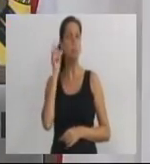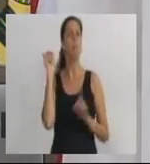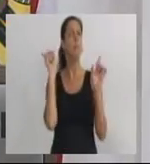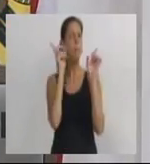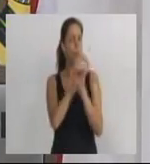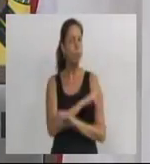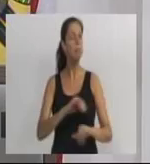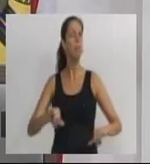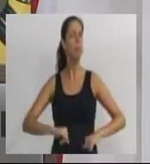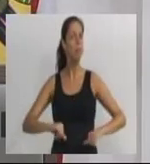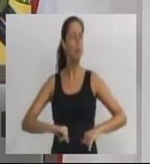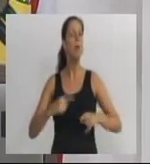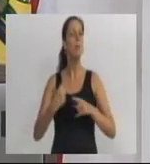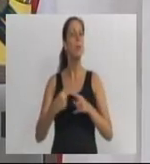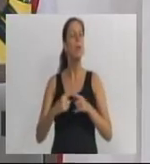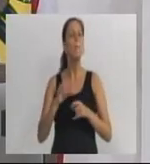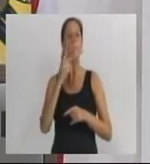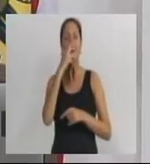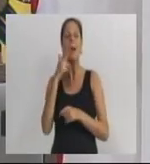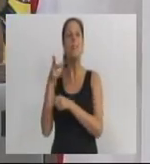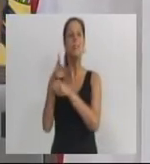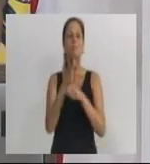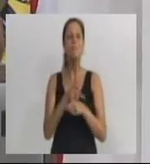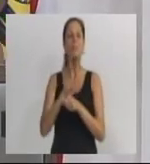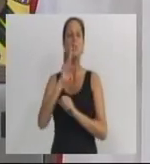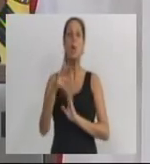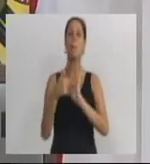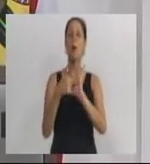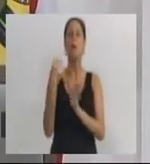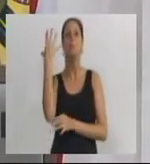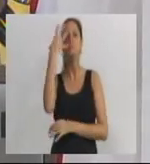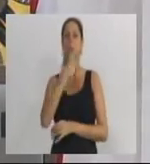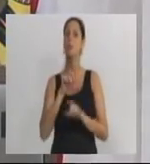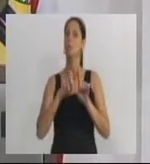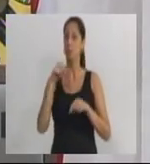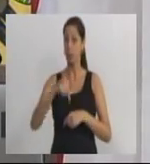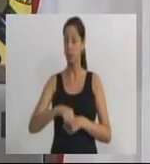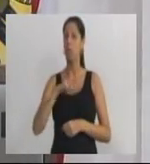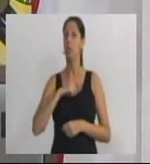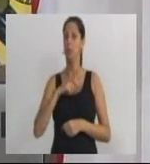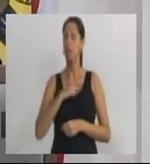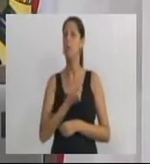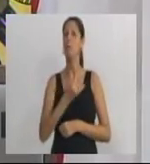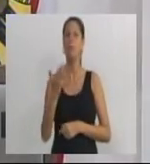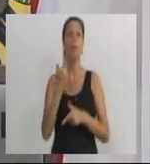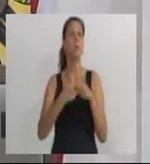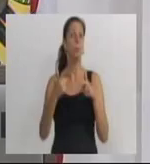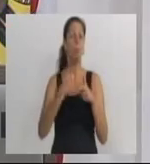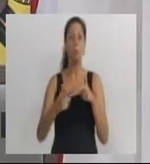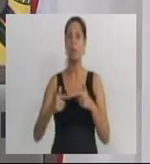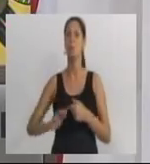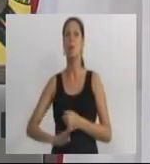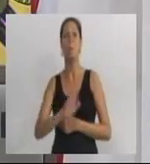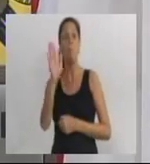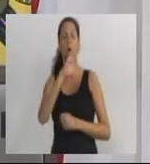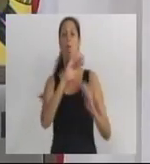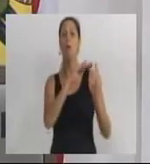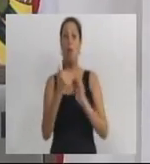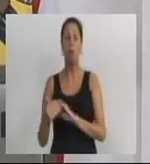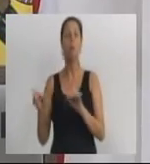que é lindo e maravilhoso, em nossas comunidades, em nossos morros, em nossas periferias, em nosso dia a dia, onde o povo sofre e não é